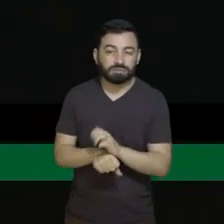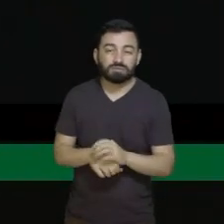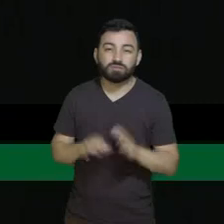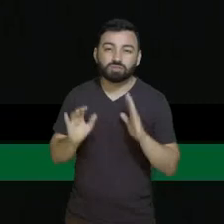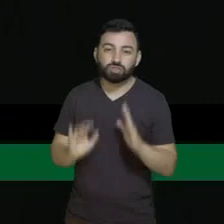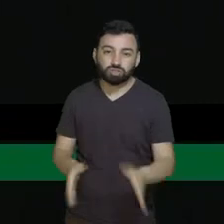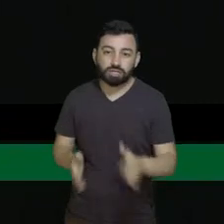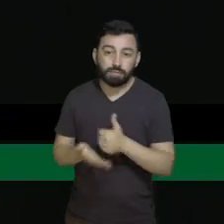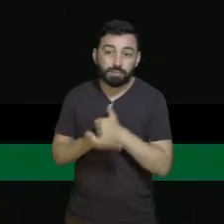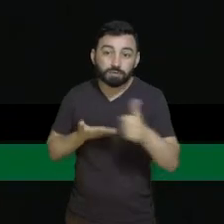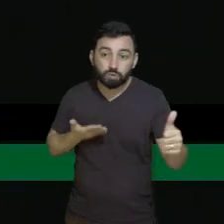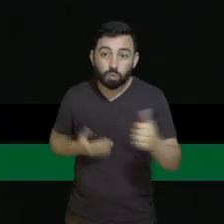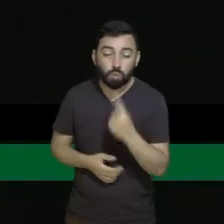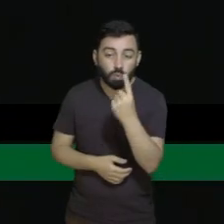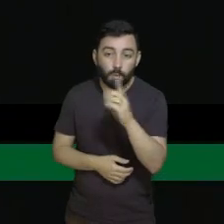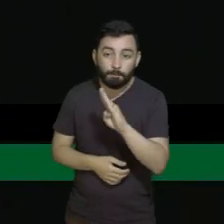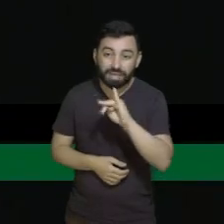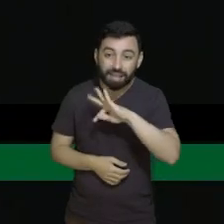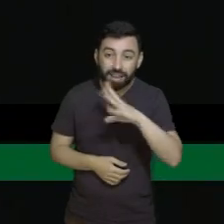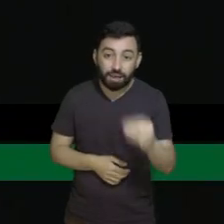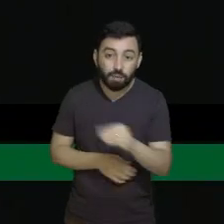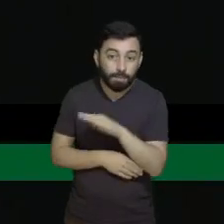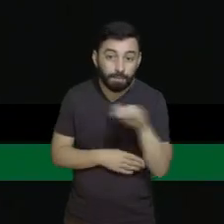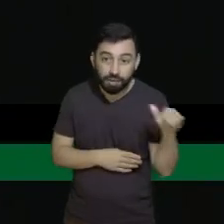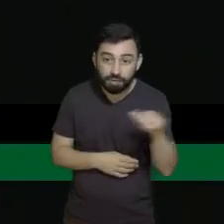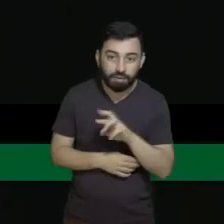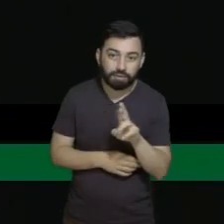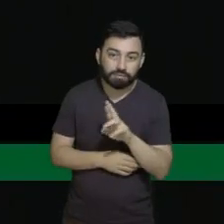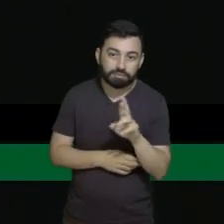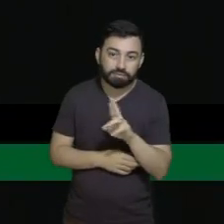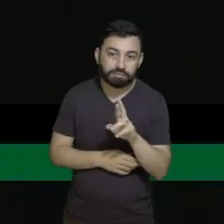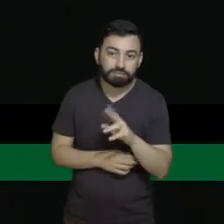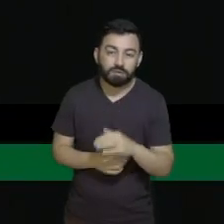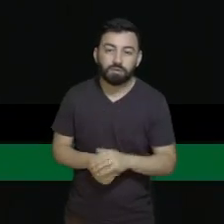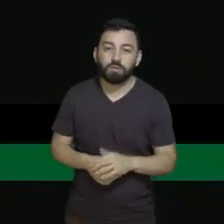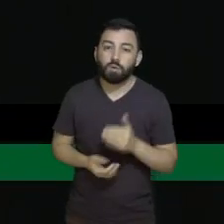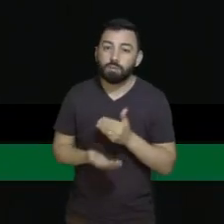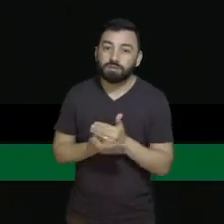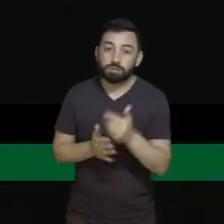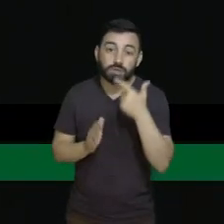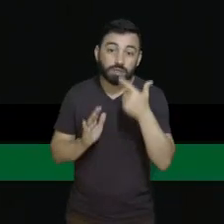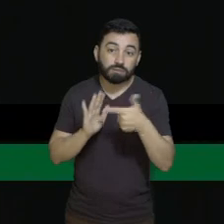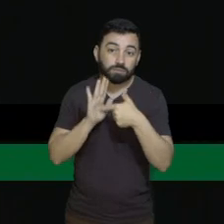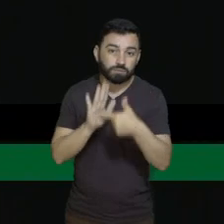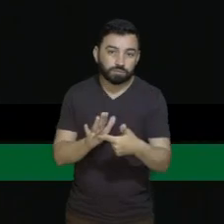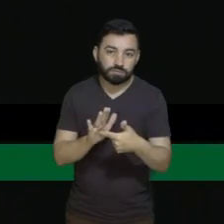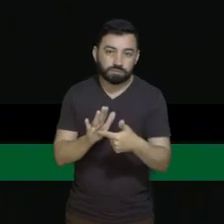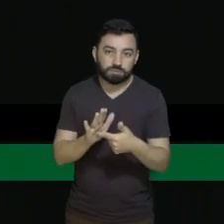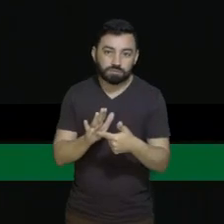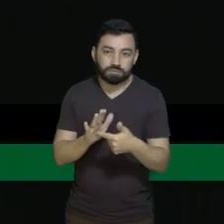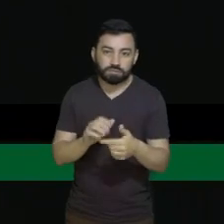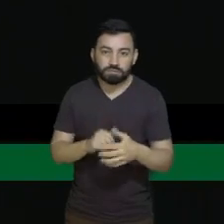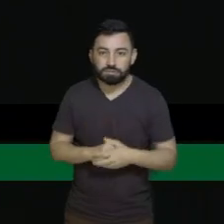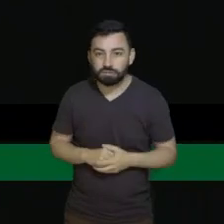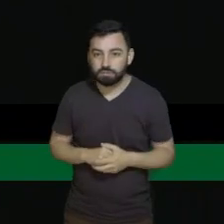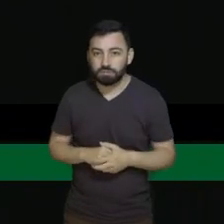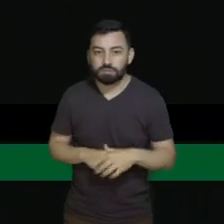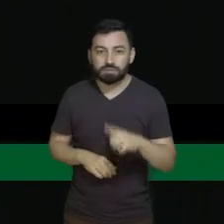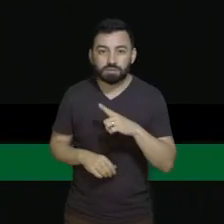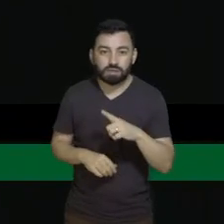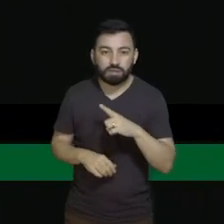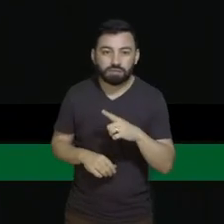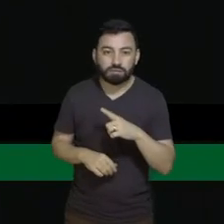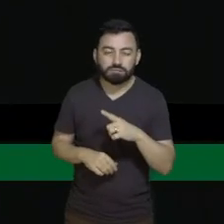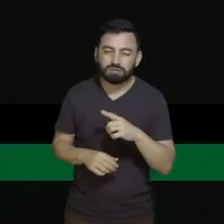de R$ 1,5 bilhão de reais. Começou com a denúncia das telemedicinas, quase R$ 600 milhões